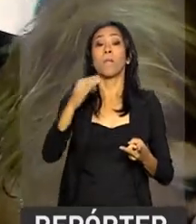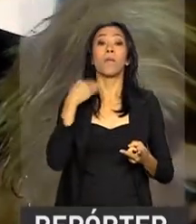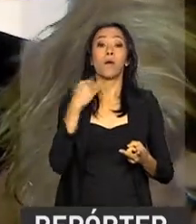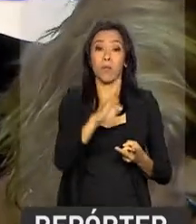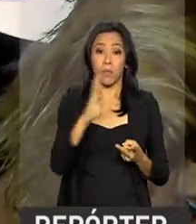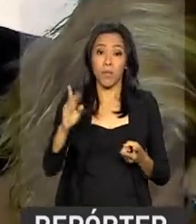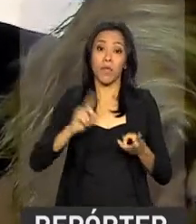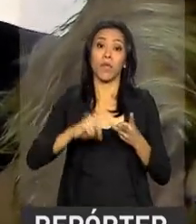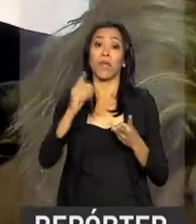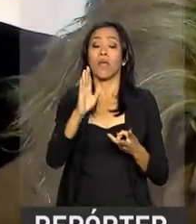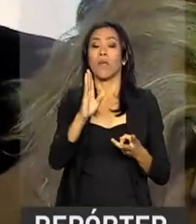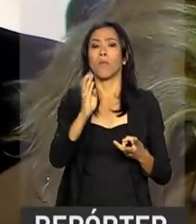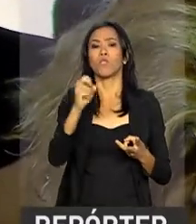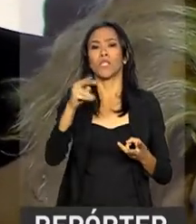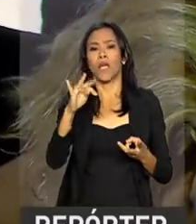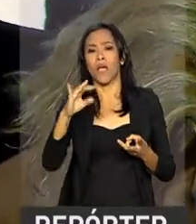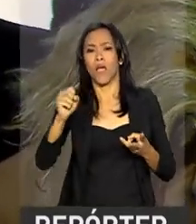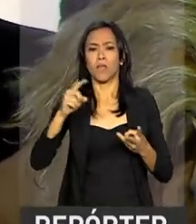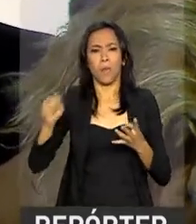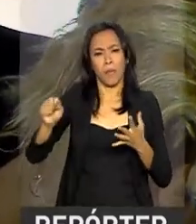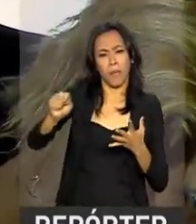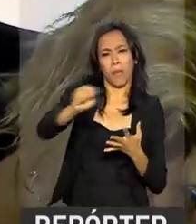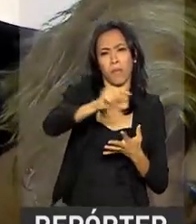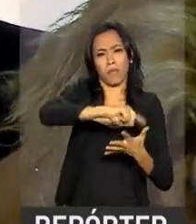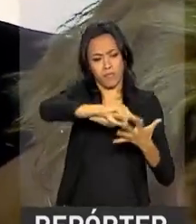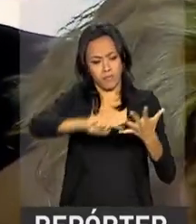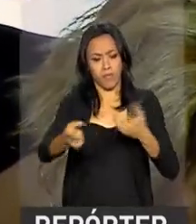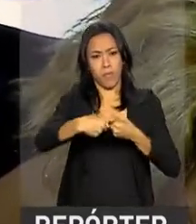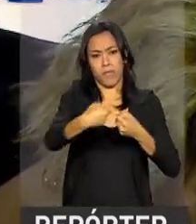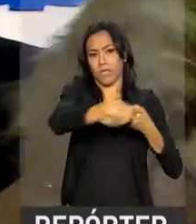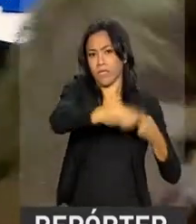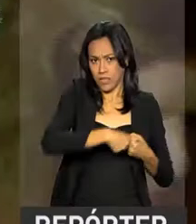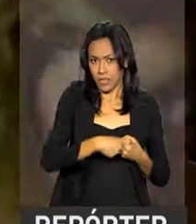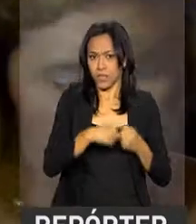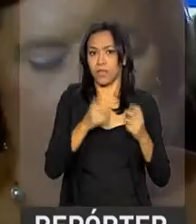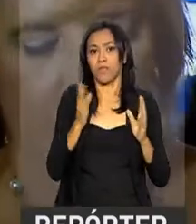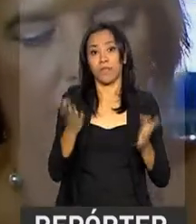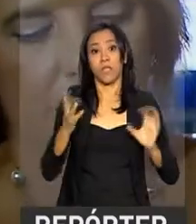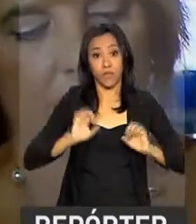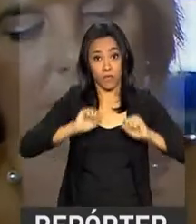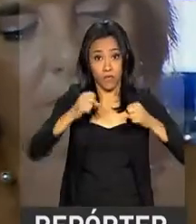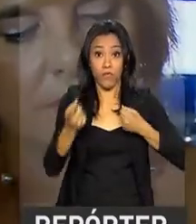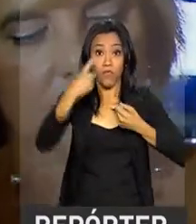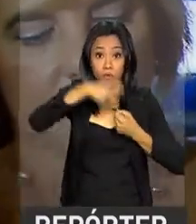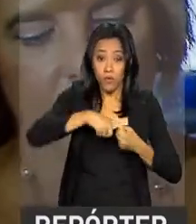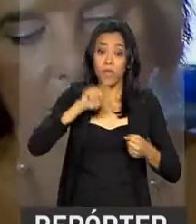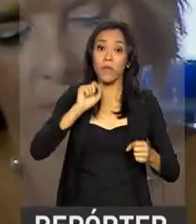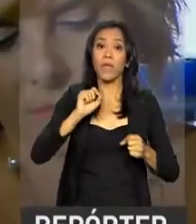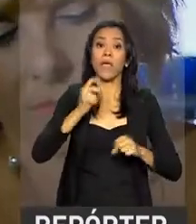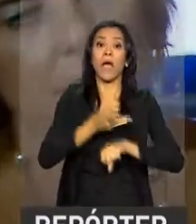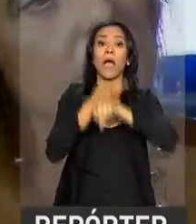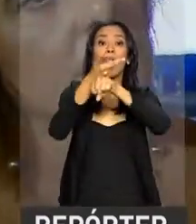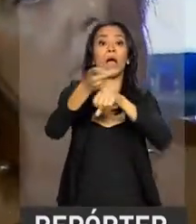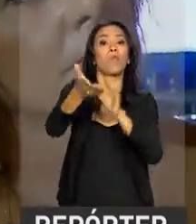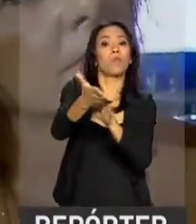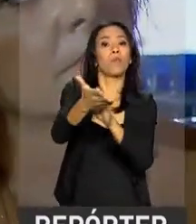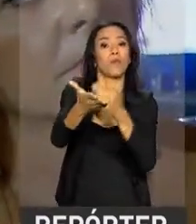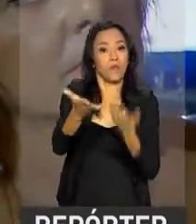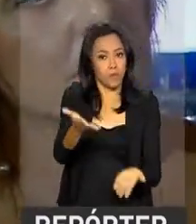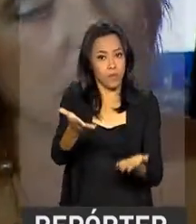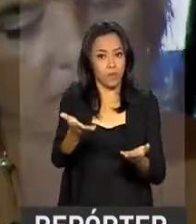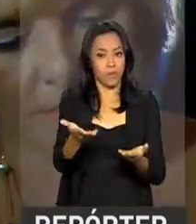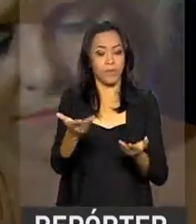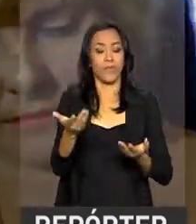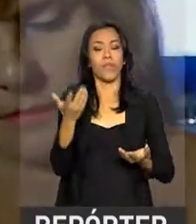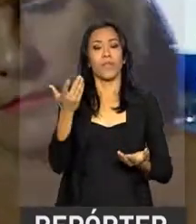brasil com a fundação boticário que nos permitirão não apenas retomar esse prêmio porque não é um simples pleno é um instrumento que